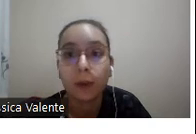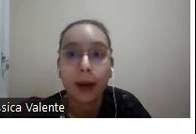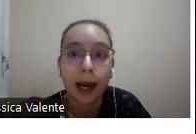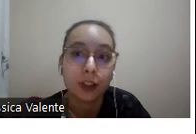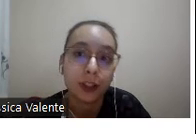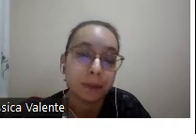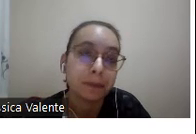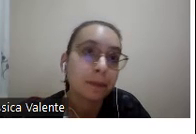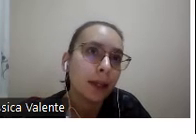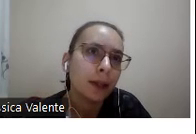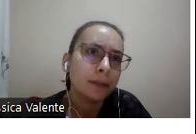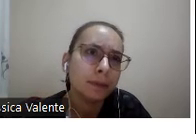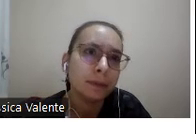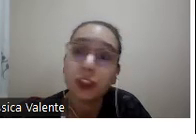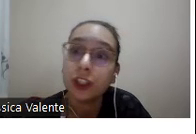uma linguagem